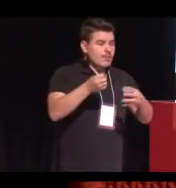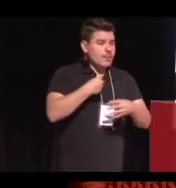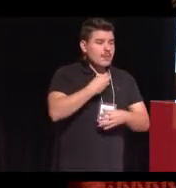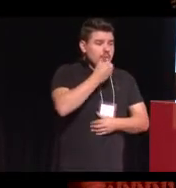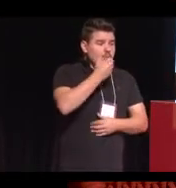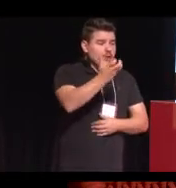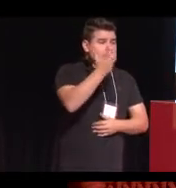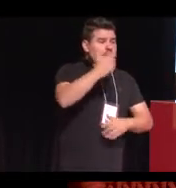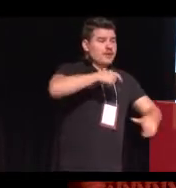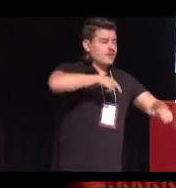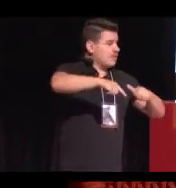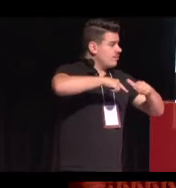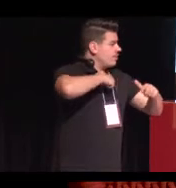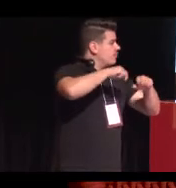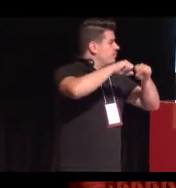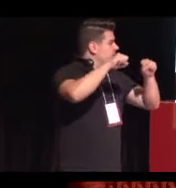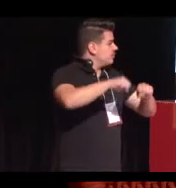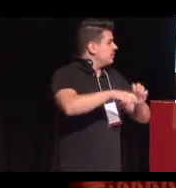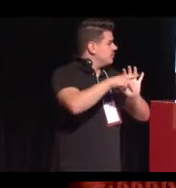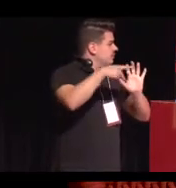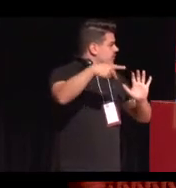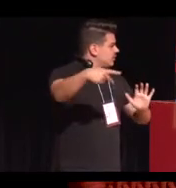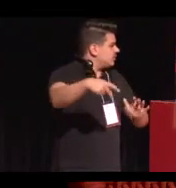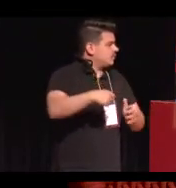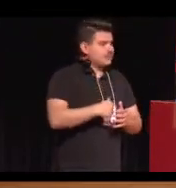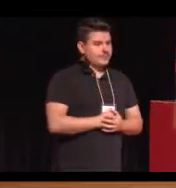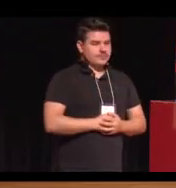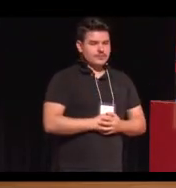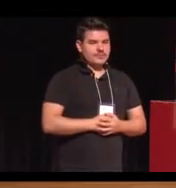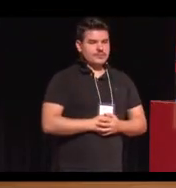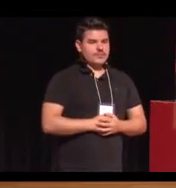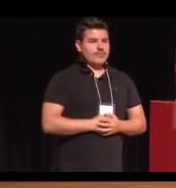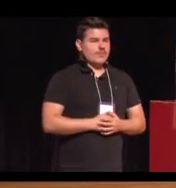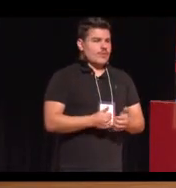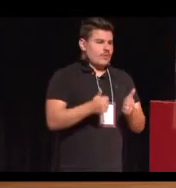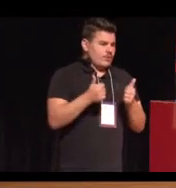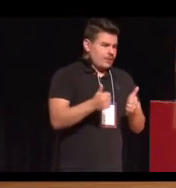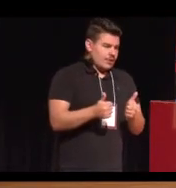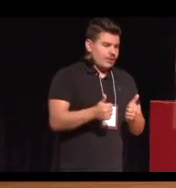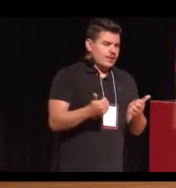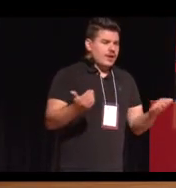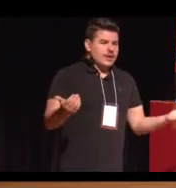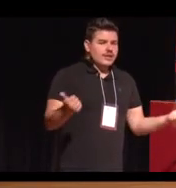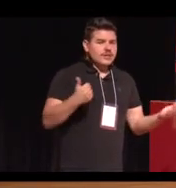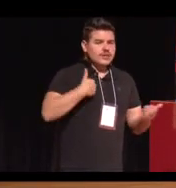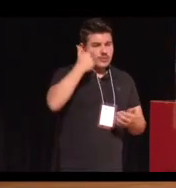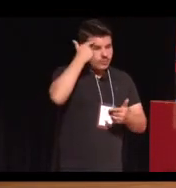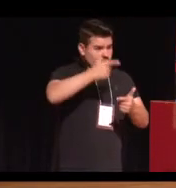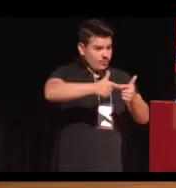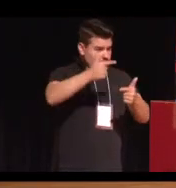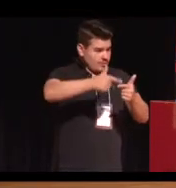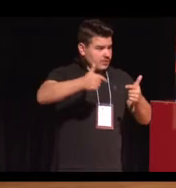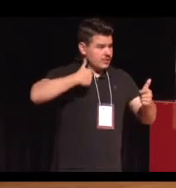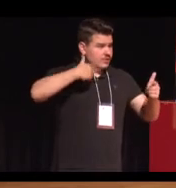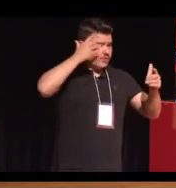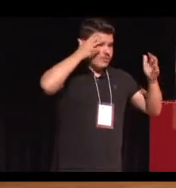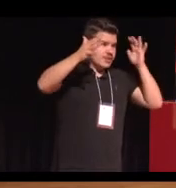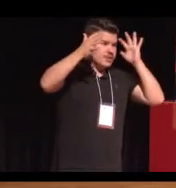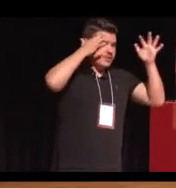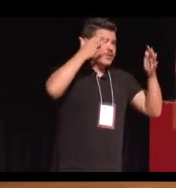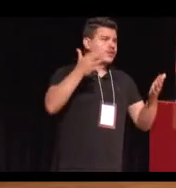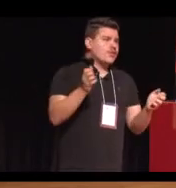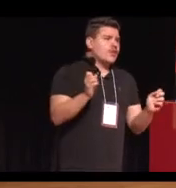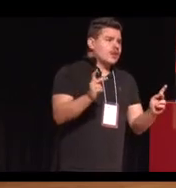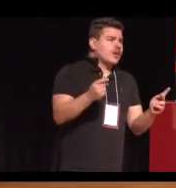trabalhar com o seu sistema. Tá. E aí a gente tinha esse problema na mão e a gente pensou, beleza, como que a